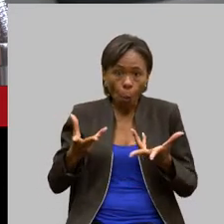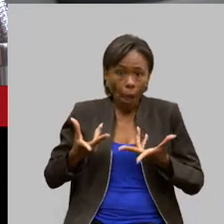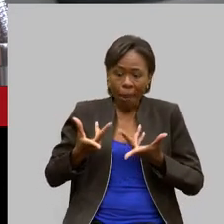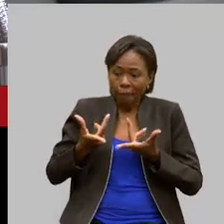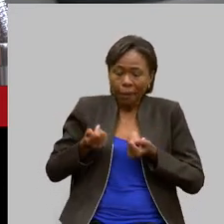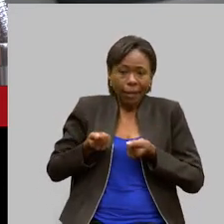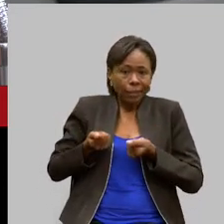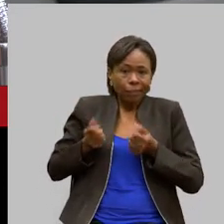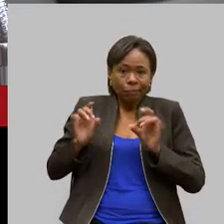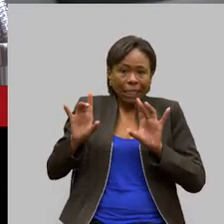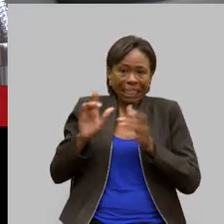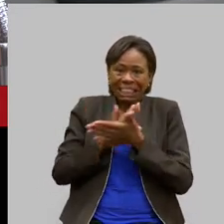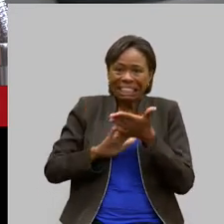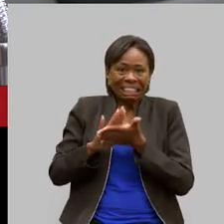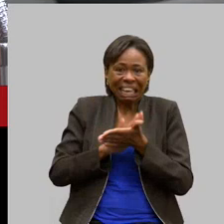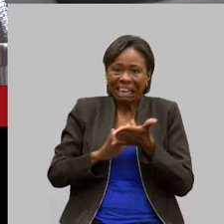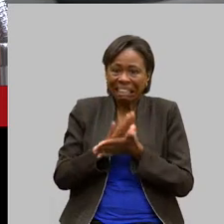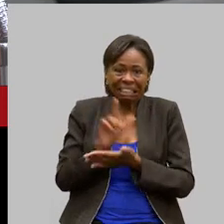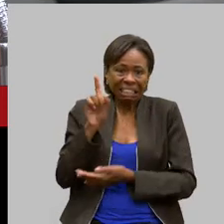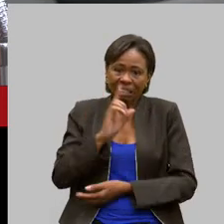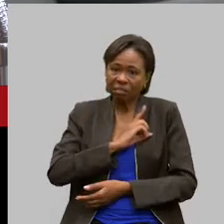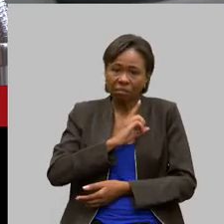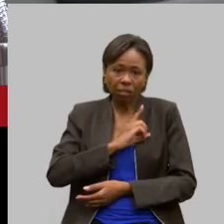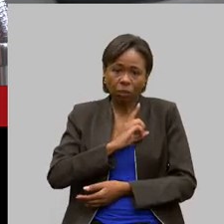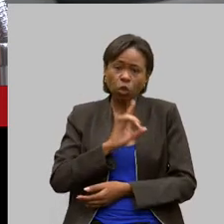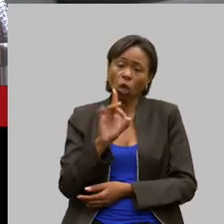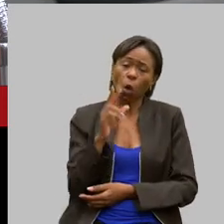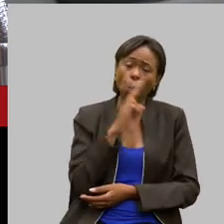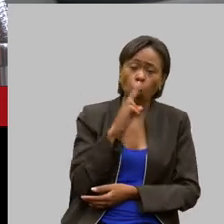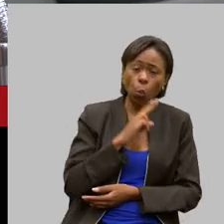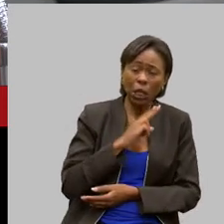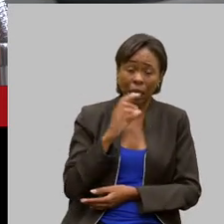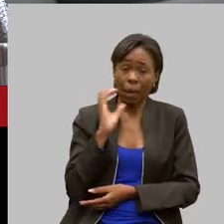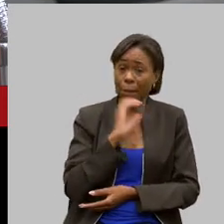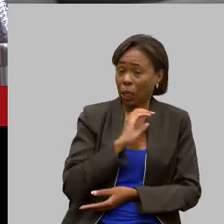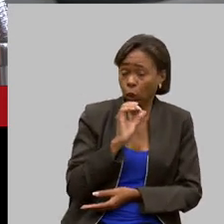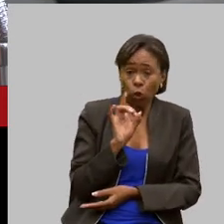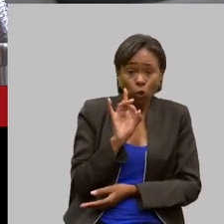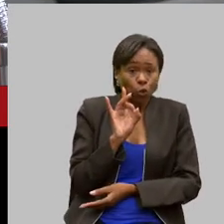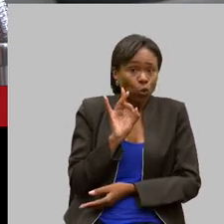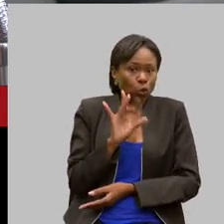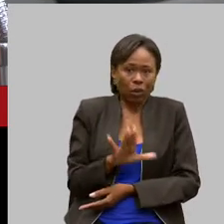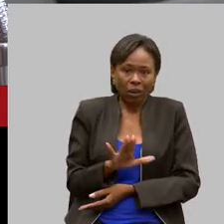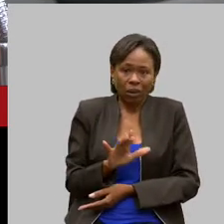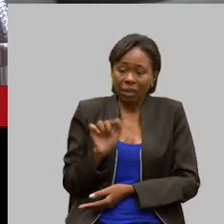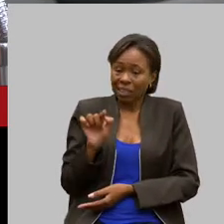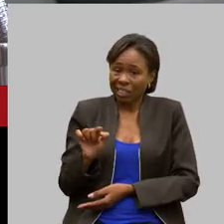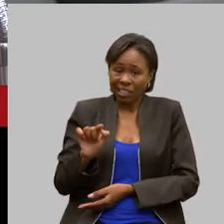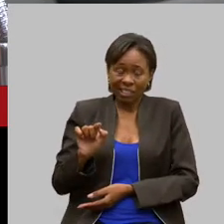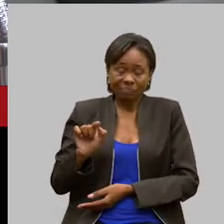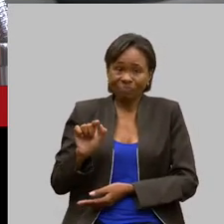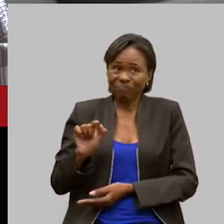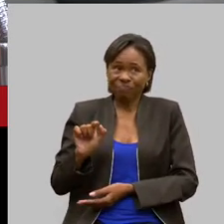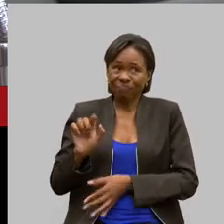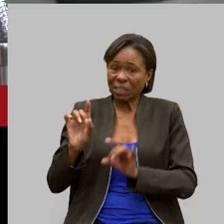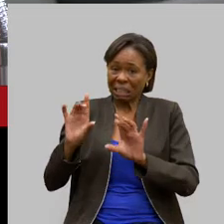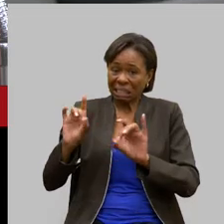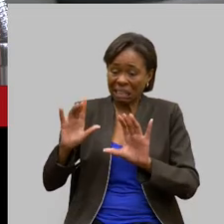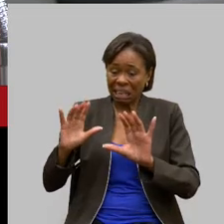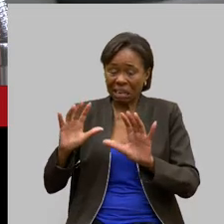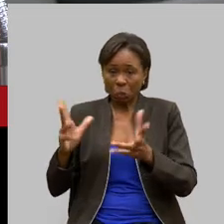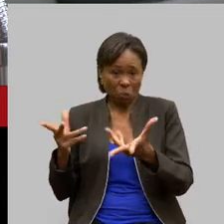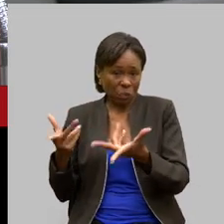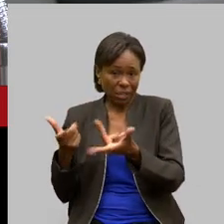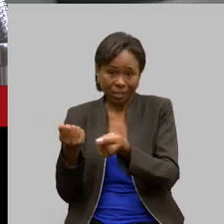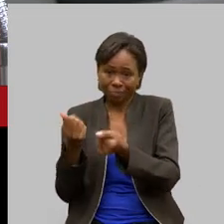urgência e emergência e mesmo assim não tem qualificação Professor com 4